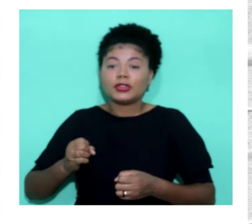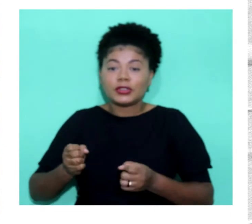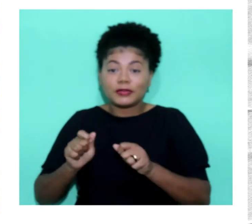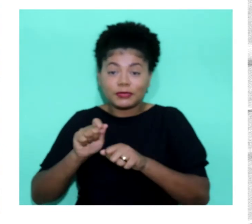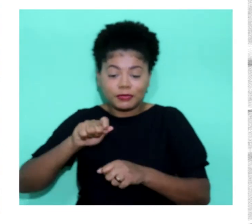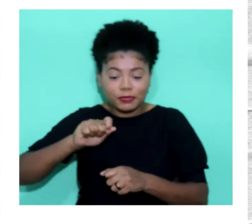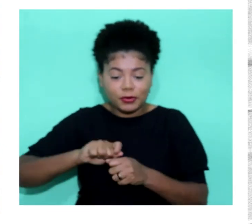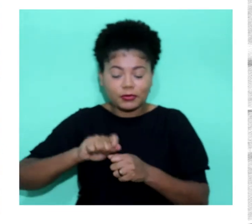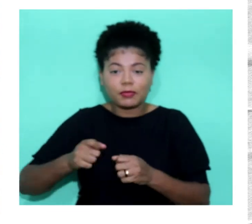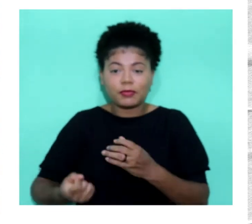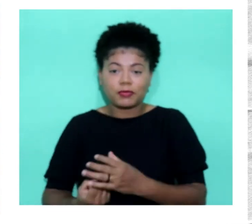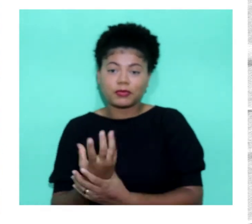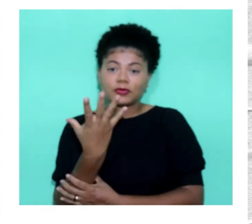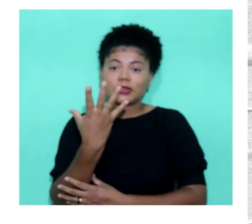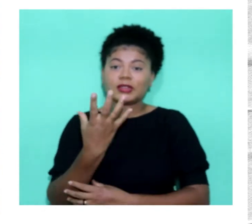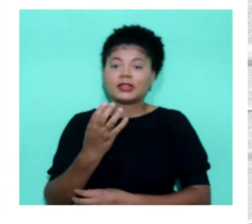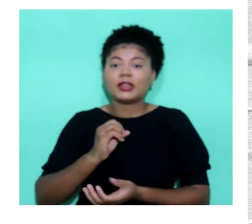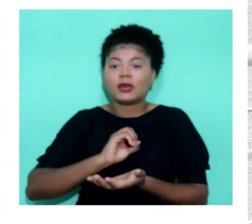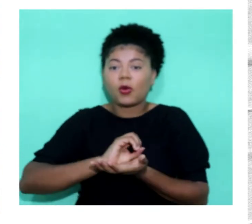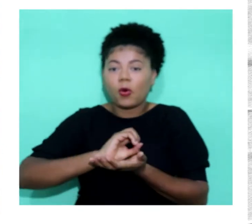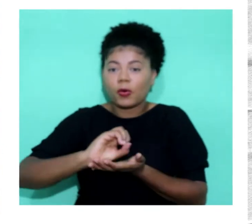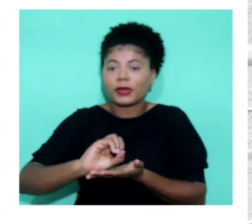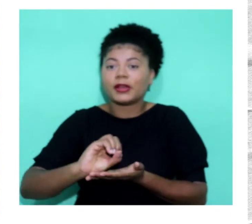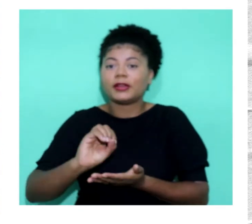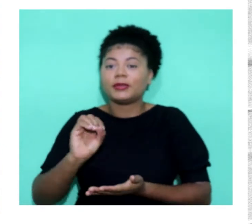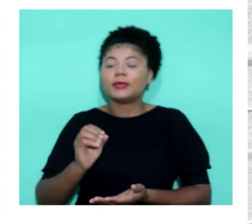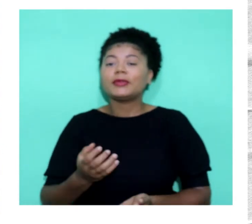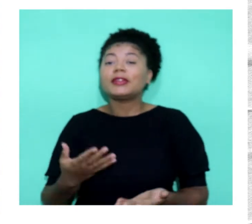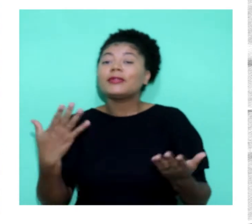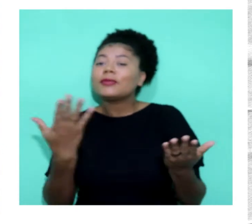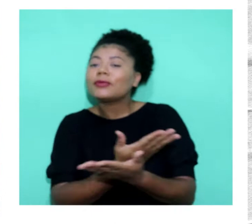vocês meu aberto e